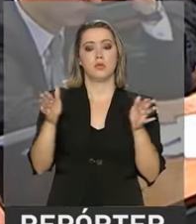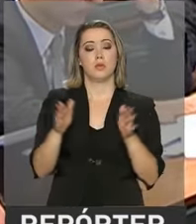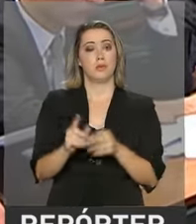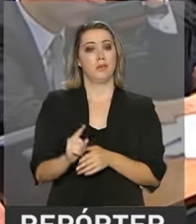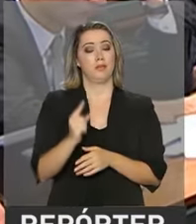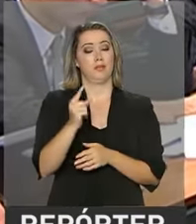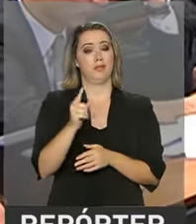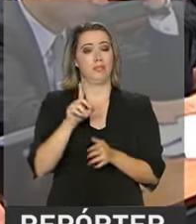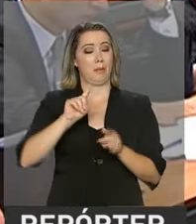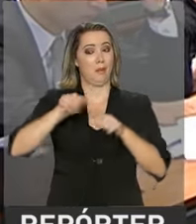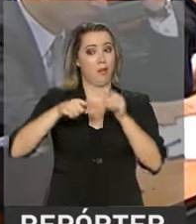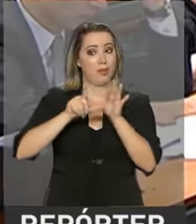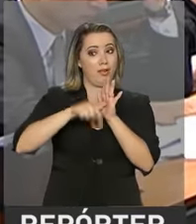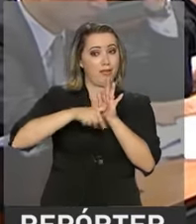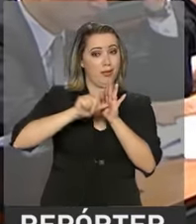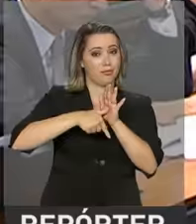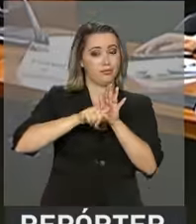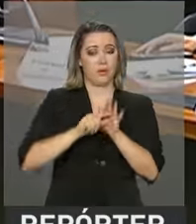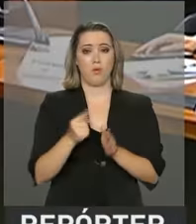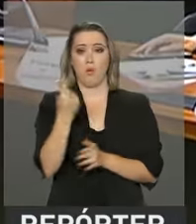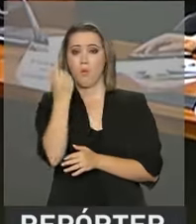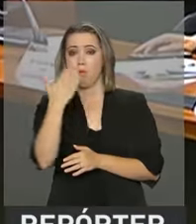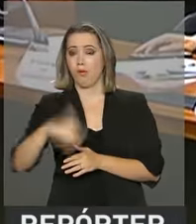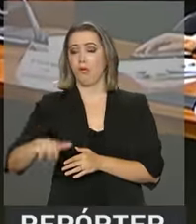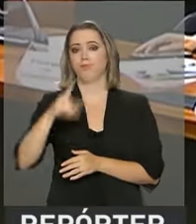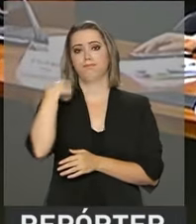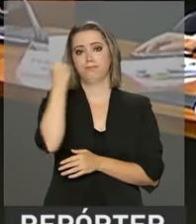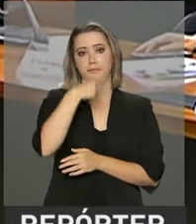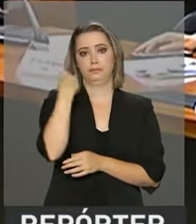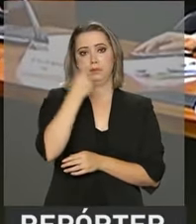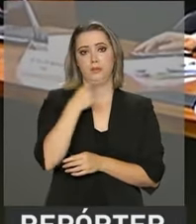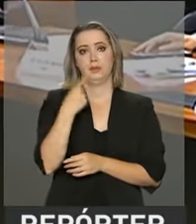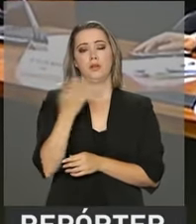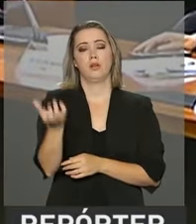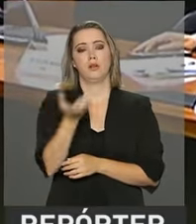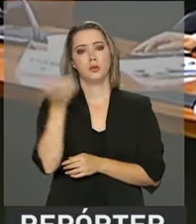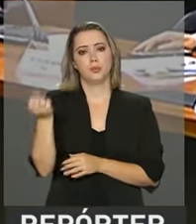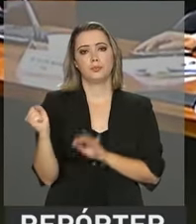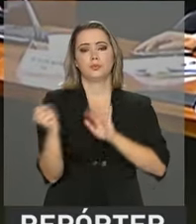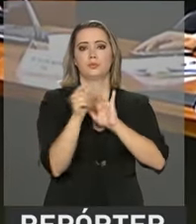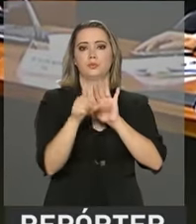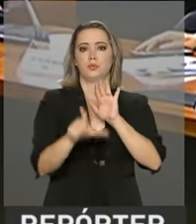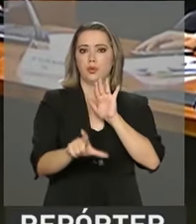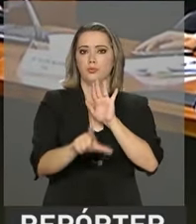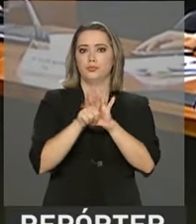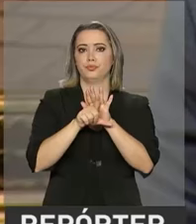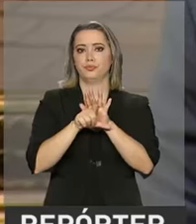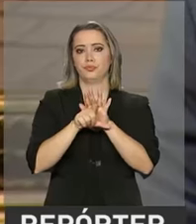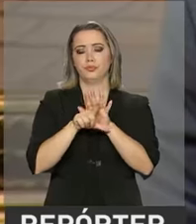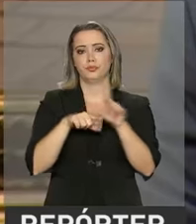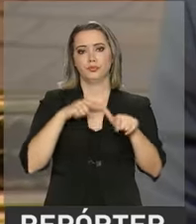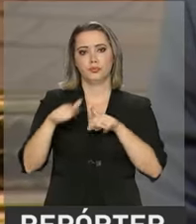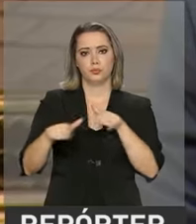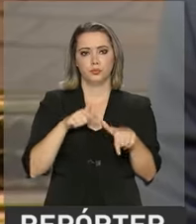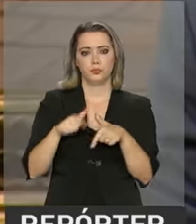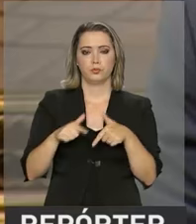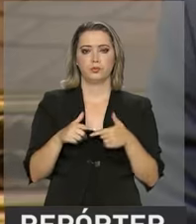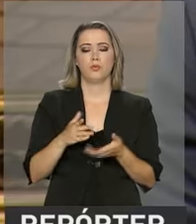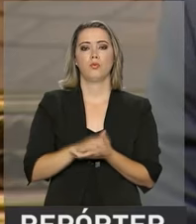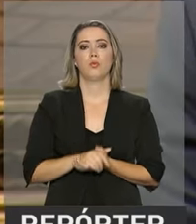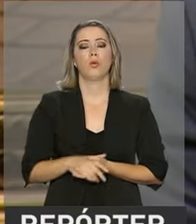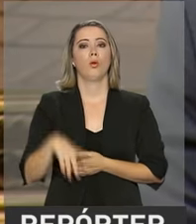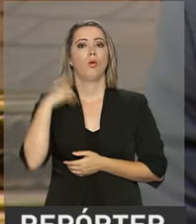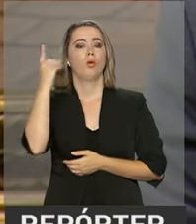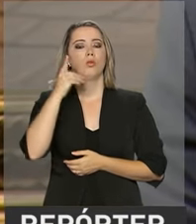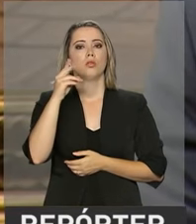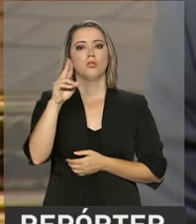de atraso a proposta pretende modernizar a clt consolidação das leis trabalhistas o deputado